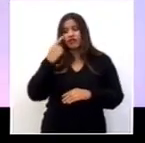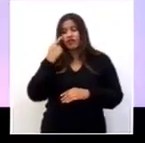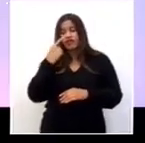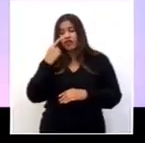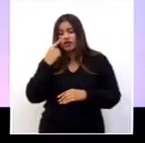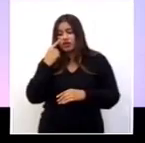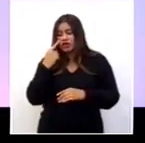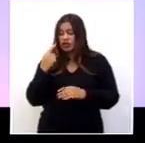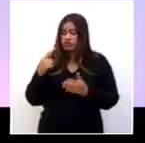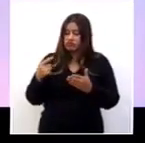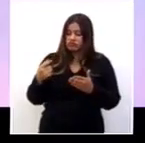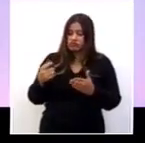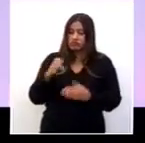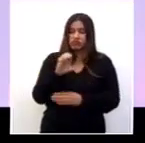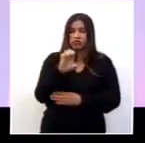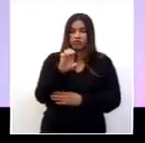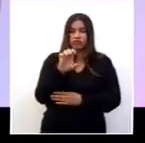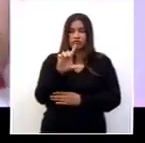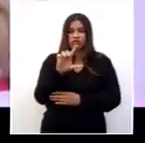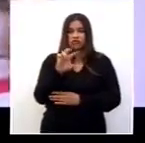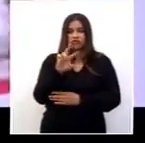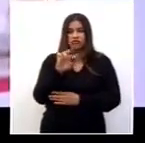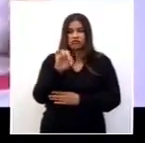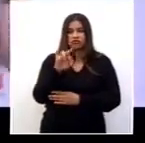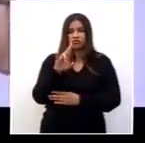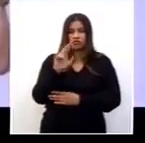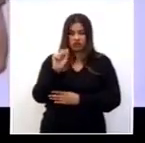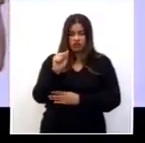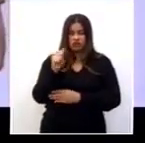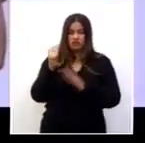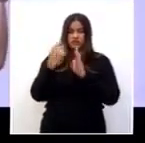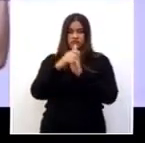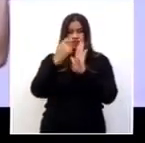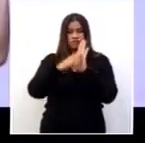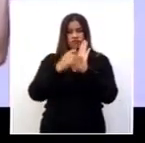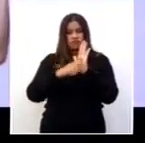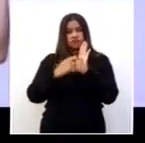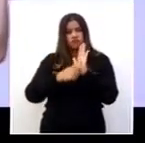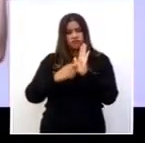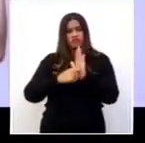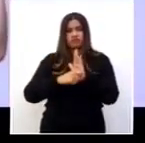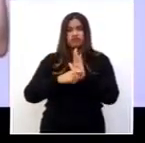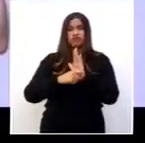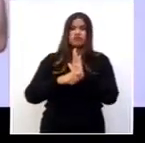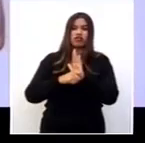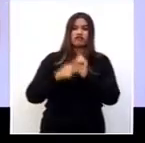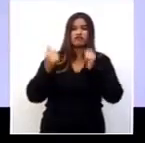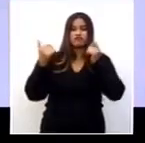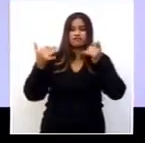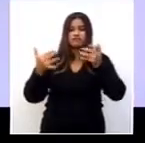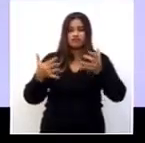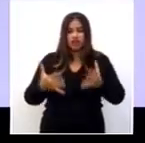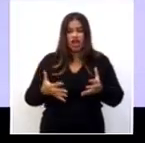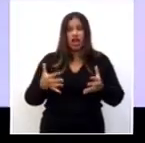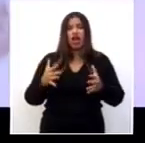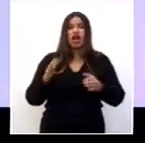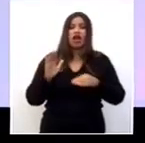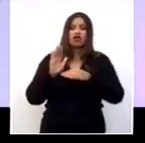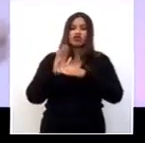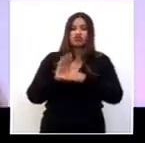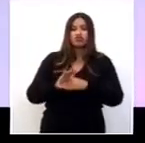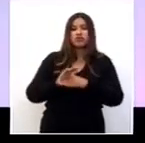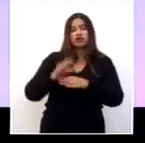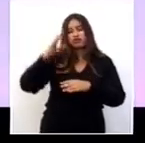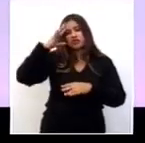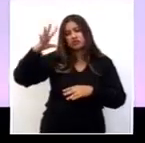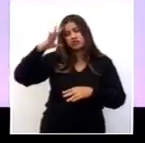E Elvira de Souza Lima escreve muito bem sobre isso, nos dando sustentação teórica para